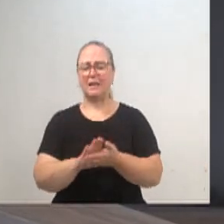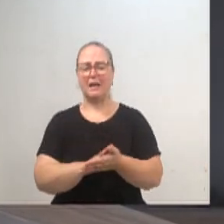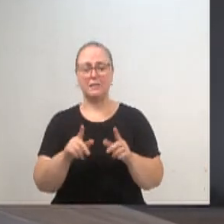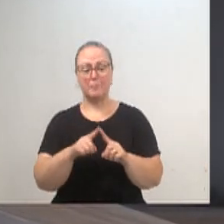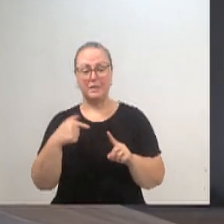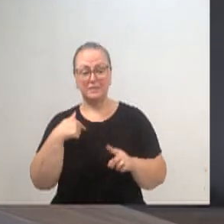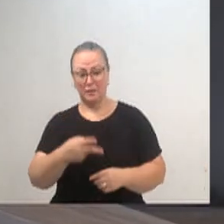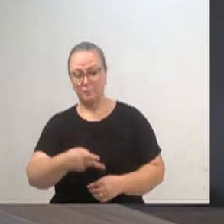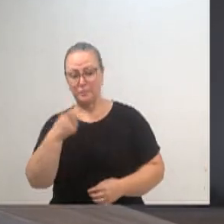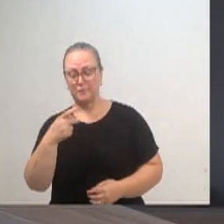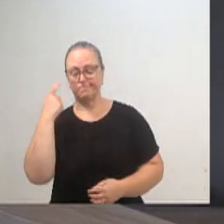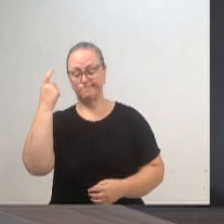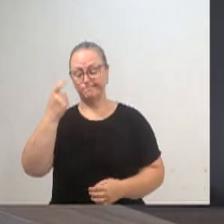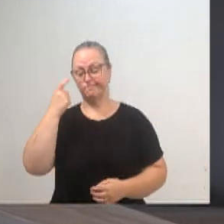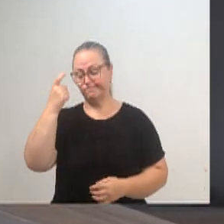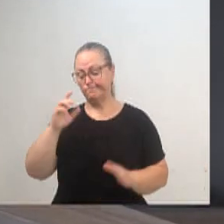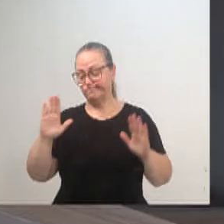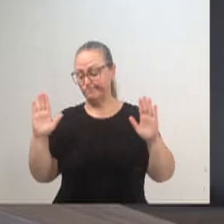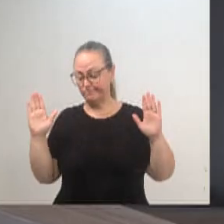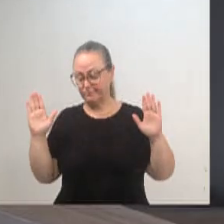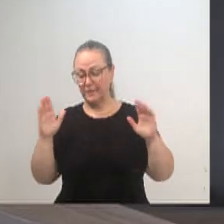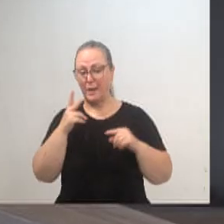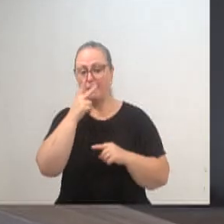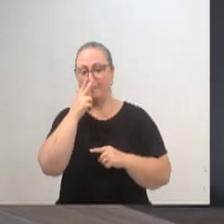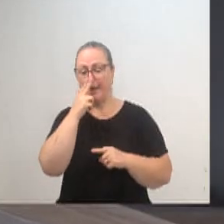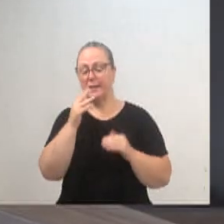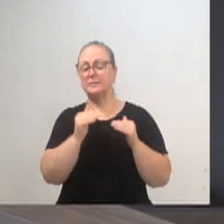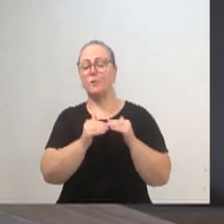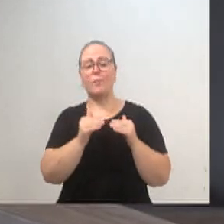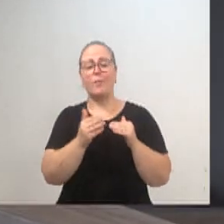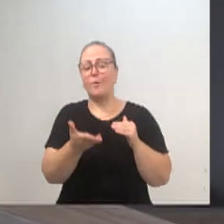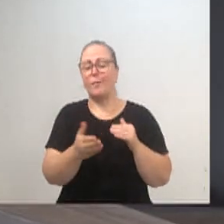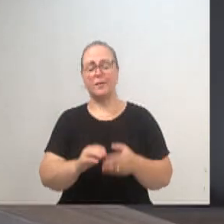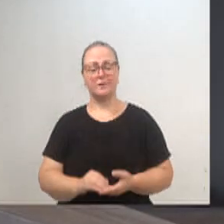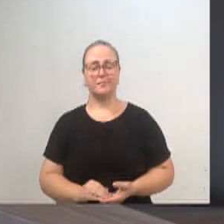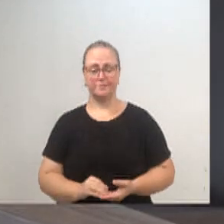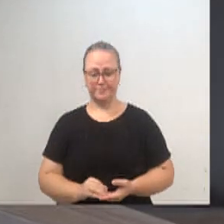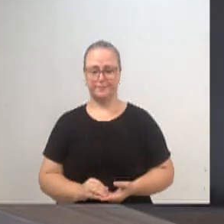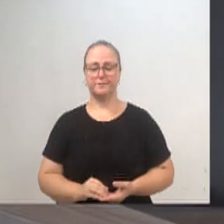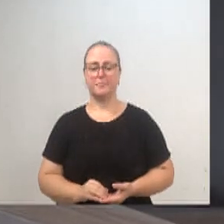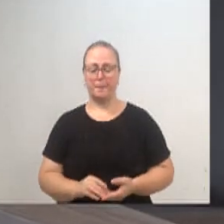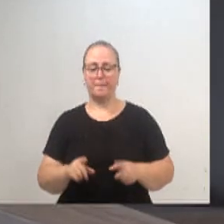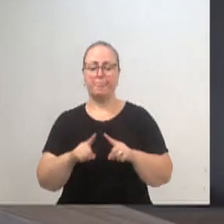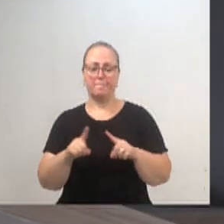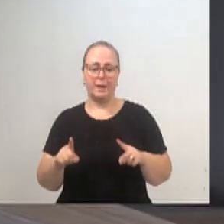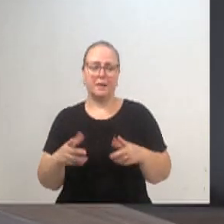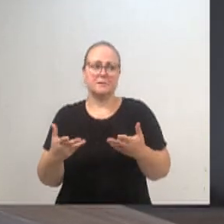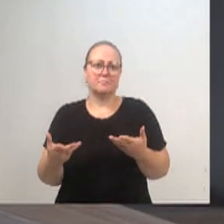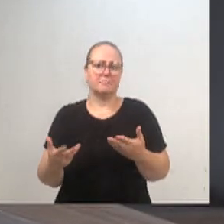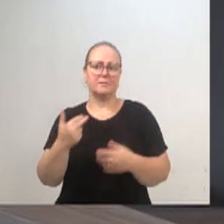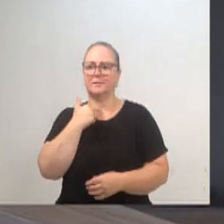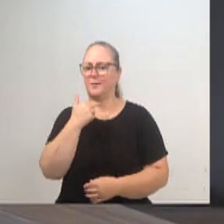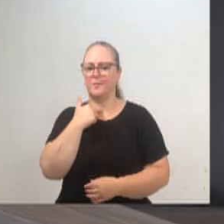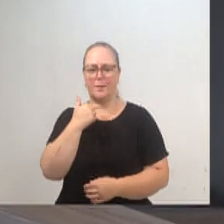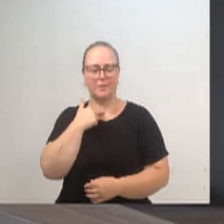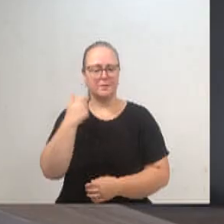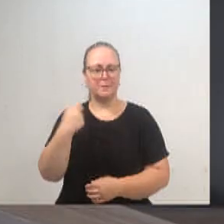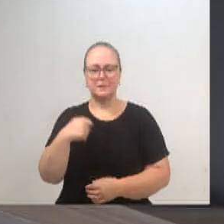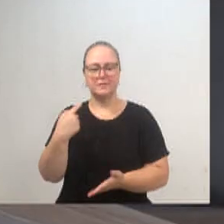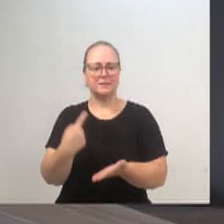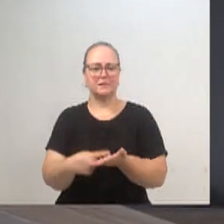me parece que a AGIR tem sido muitas vezes conivente com algumas situações com a BRK. E ela precisa ser, porque como uma agência regulatória tem que cumprir o